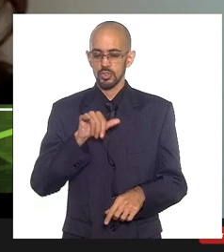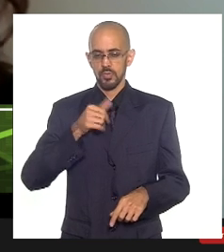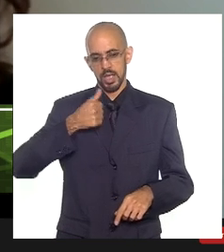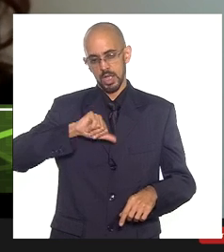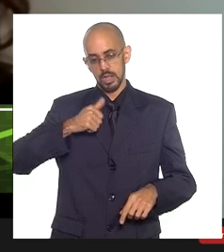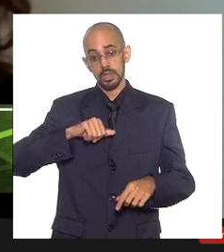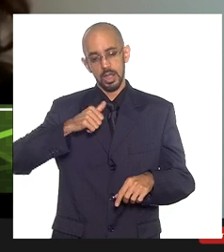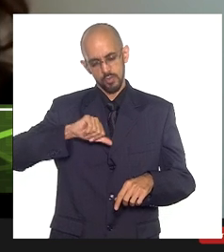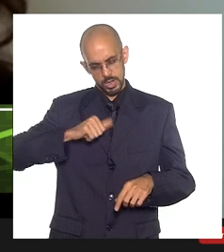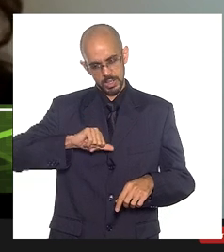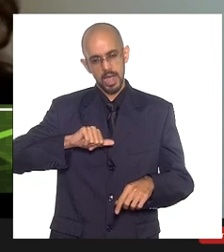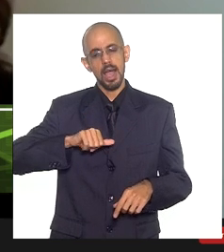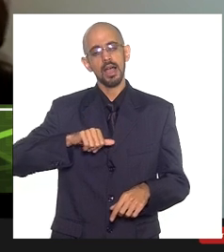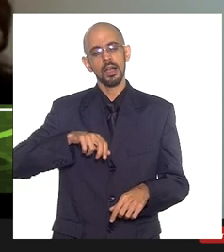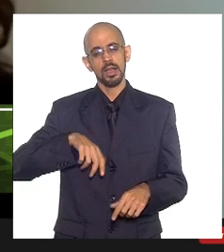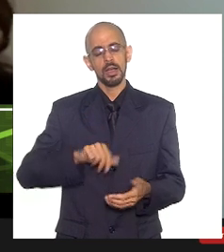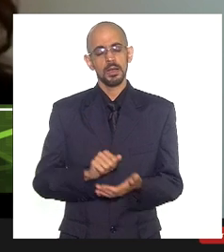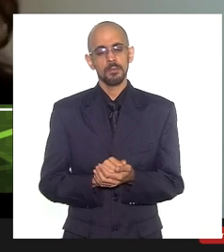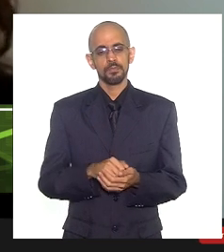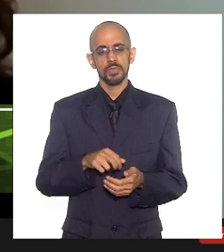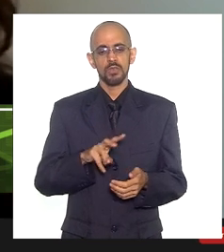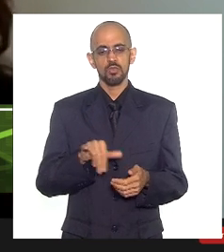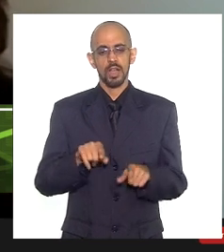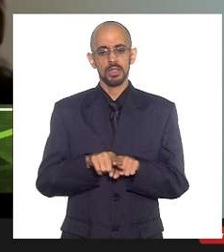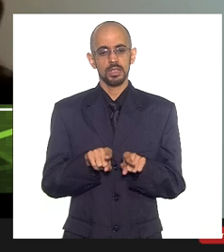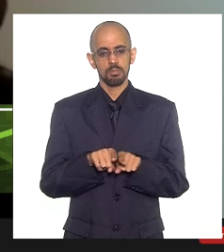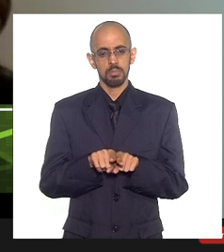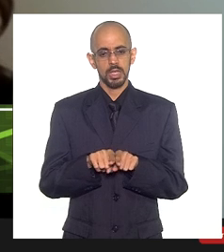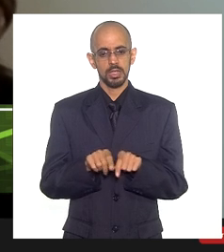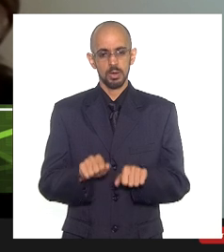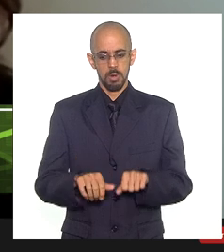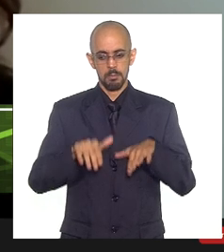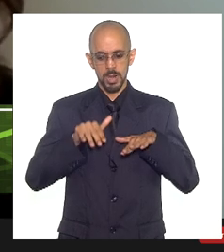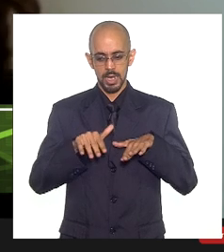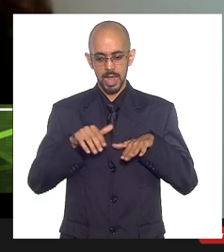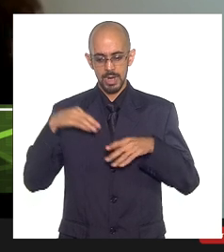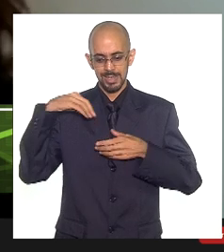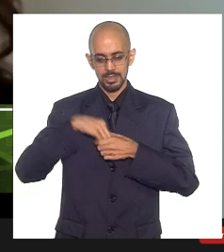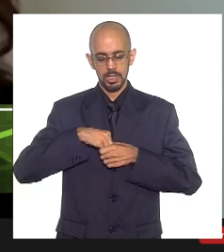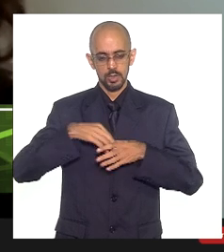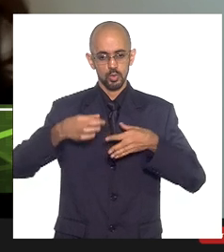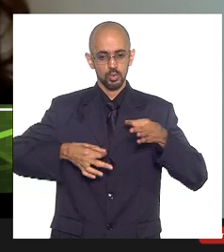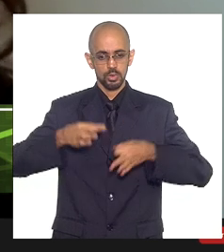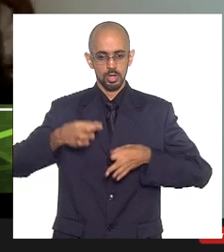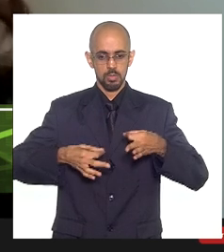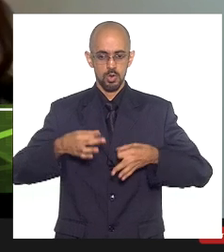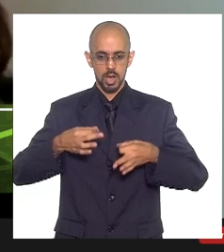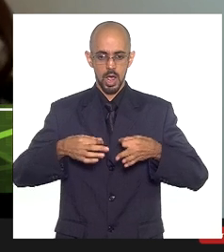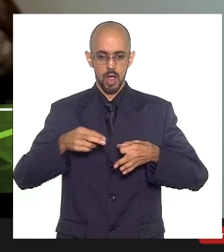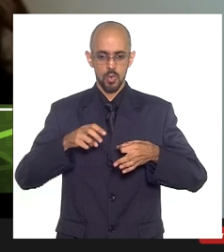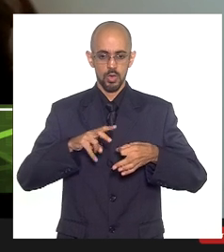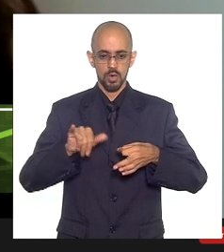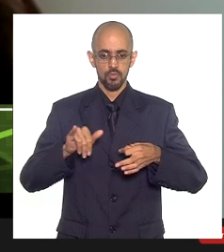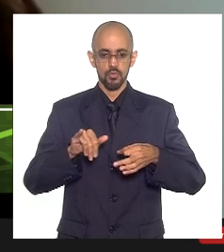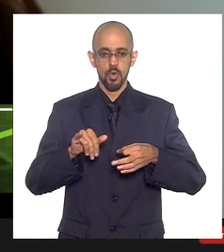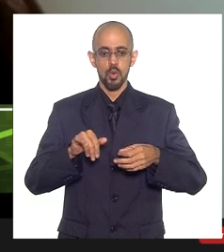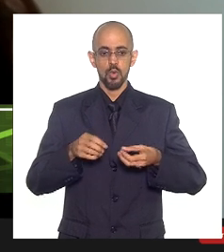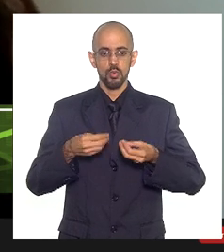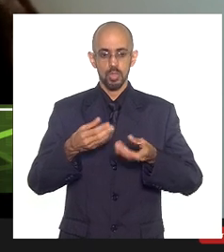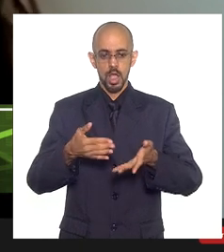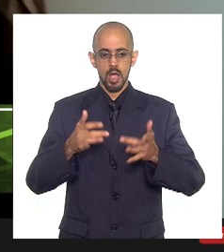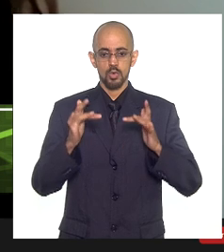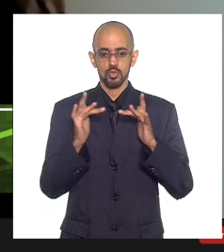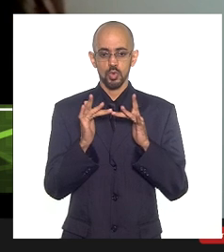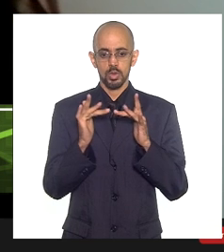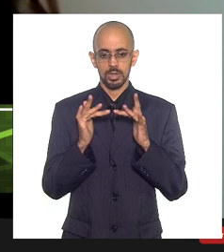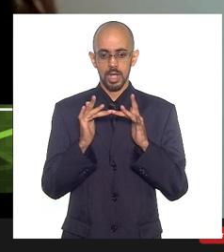vai ter uma definição pelo plenário do tribunal sobre isso eu posso deixar vou deixar aqui os contatos institucionais